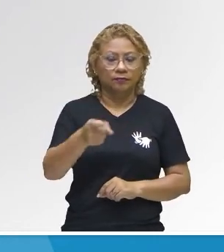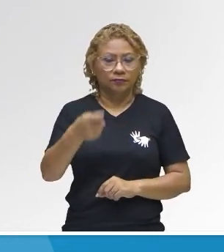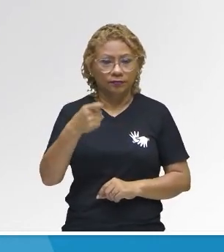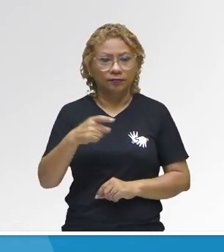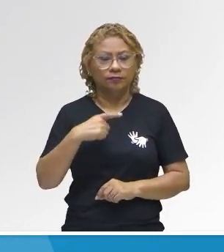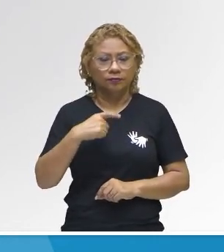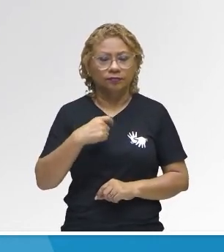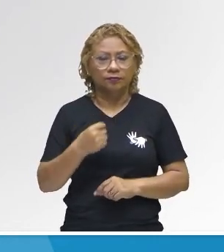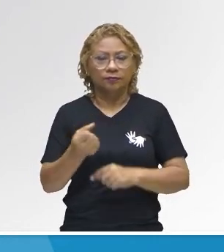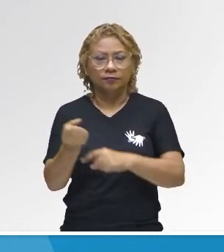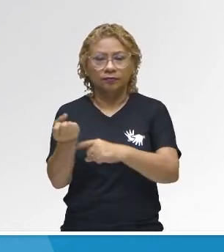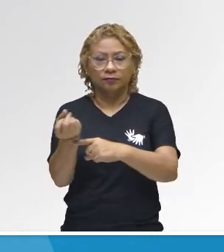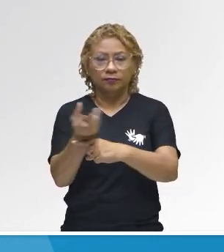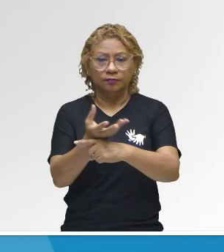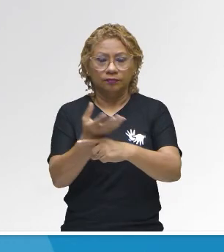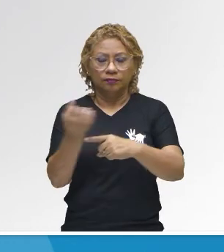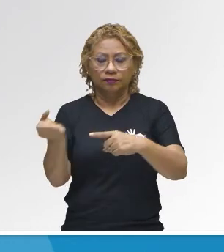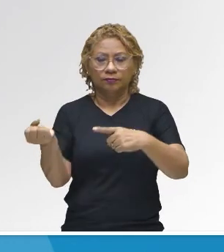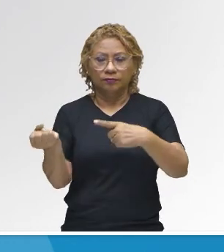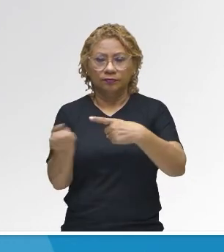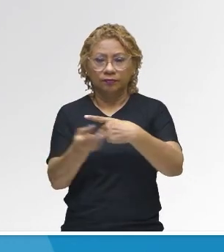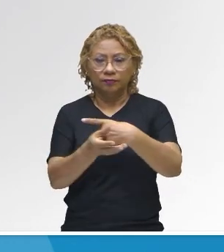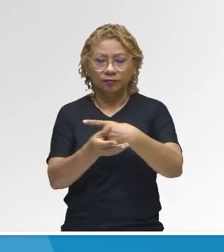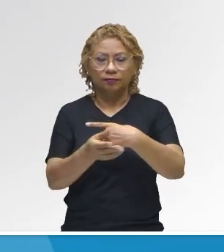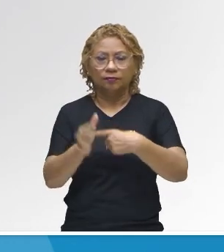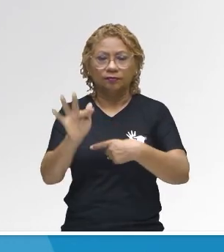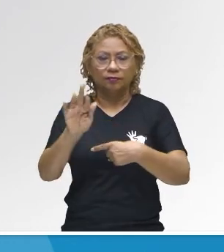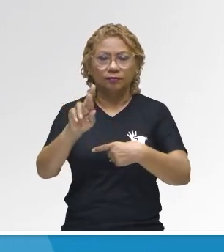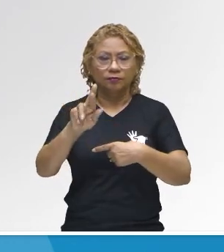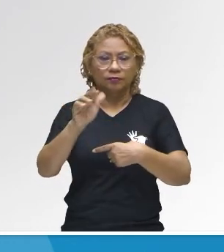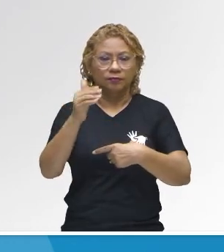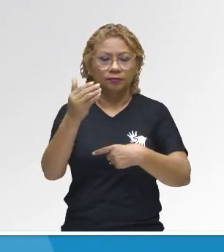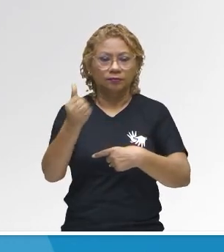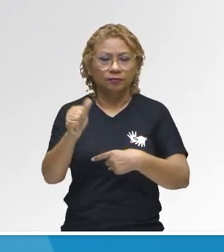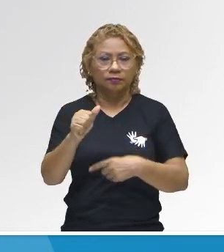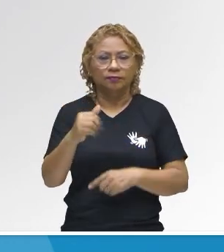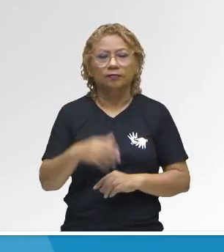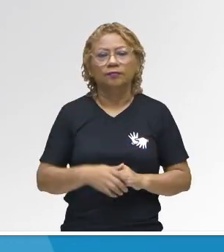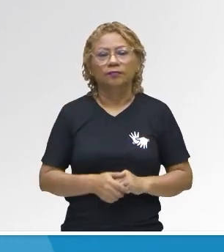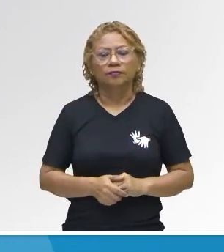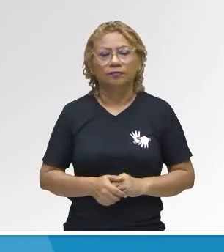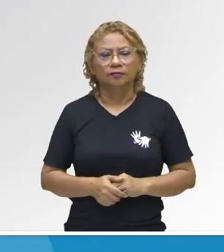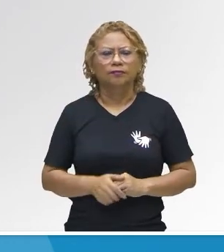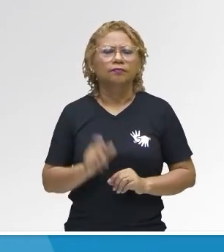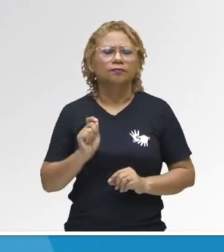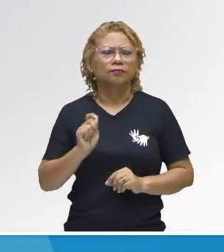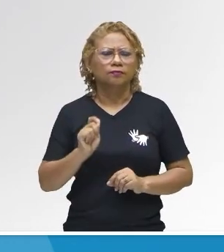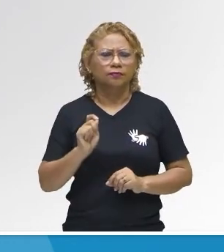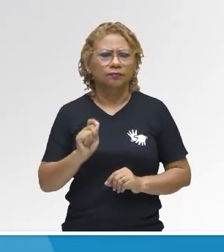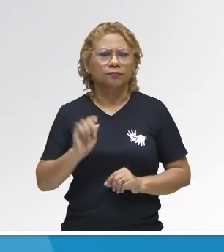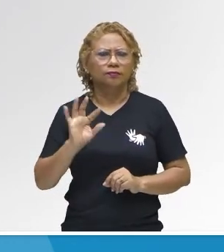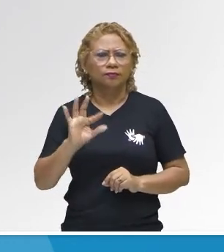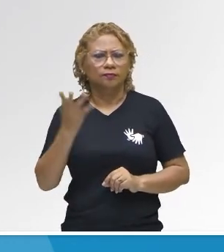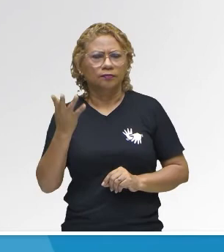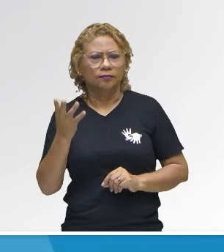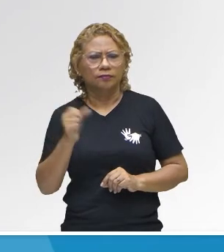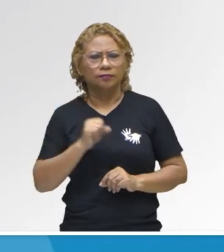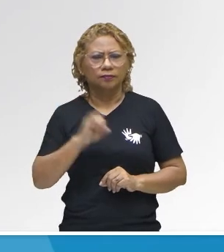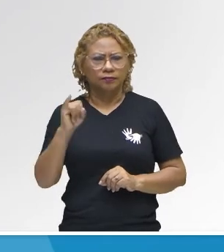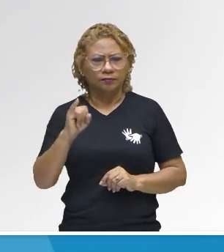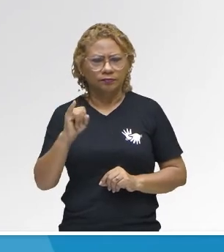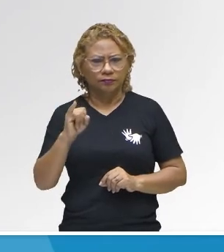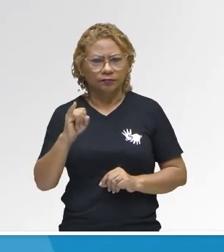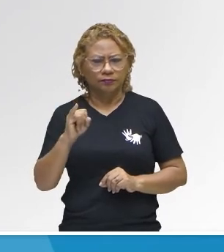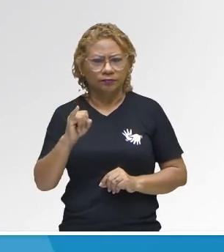está dizendo que o cosseno de x não pode ser zero. O que iria acontecer se esse cosseno de x